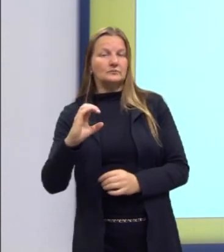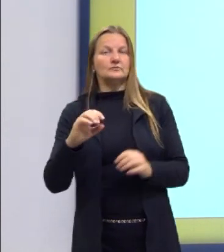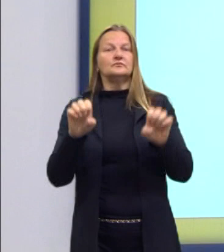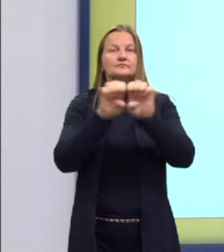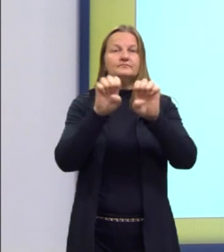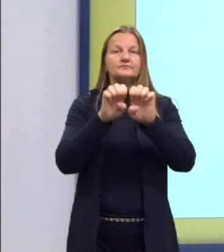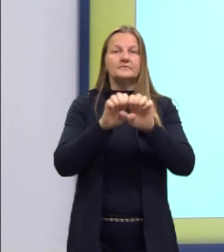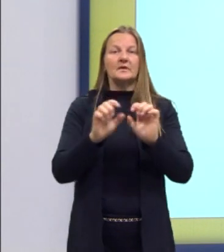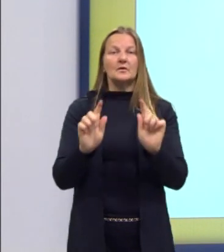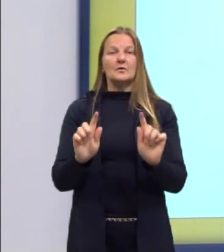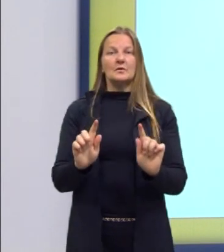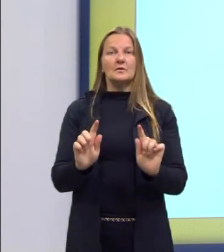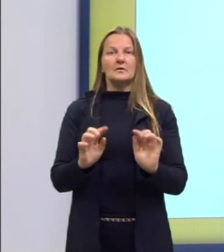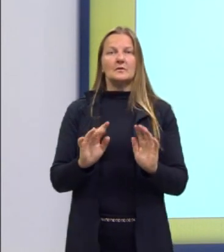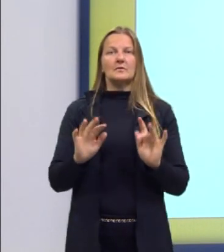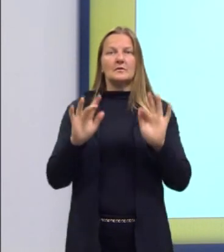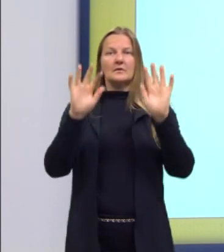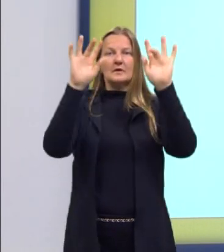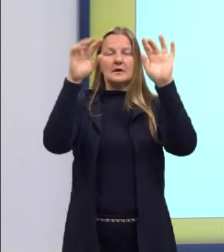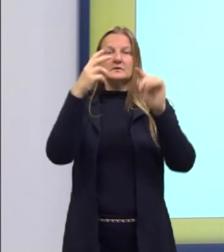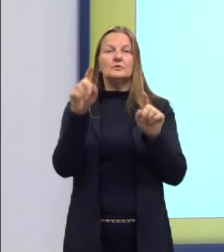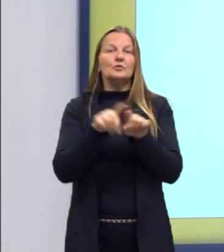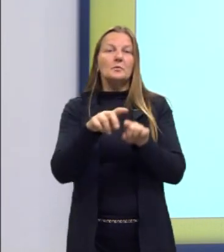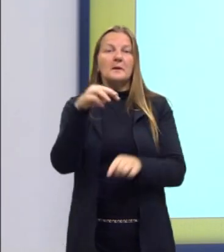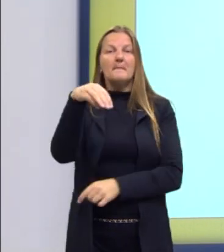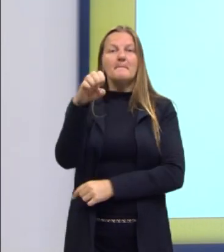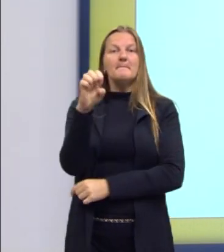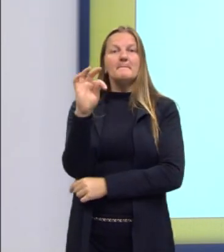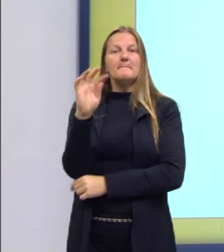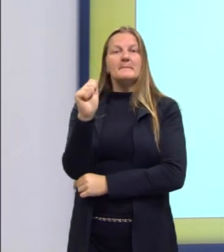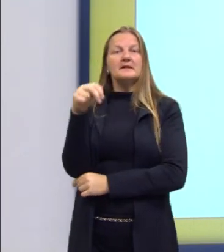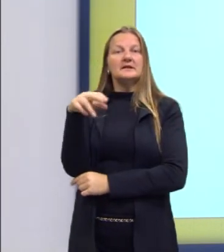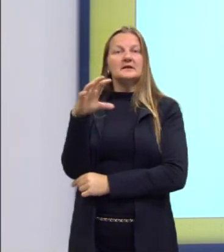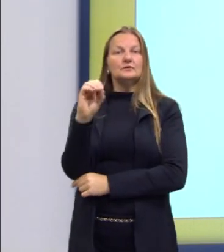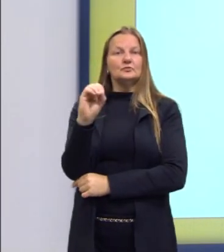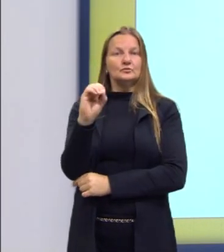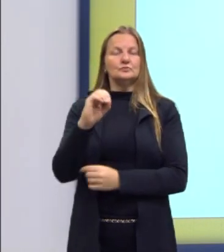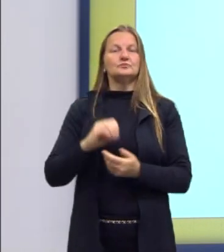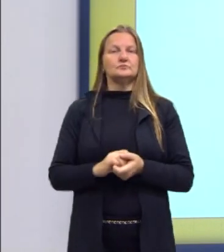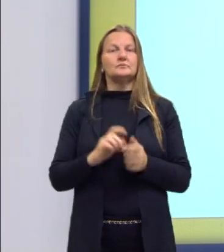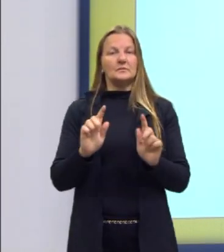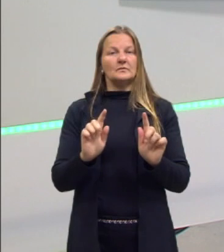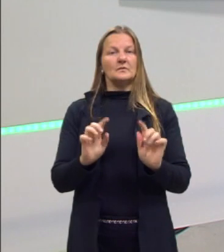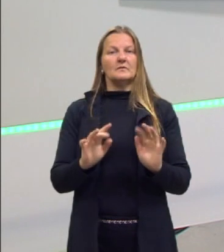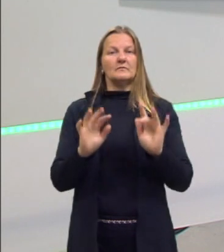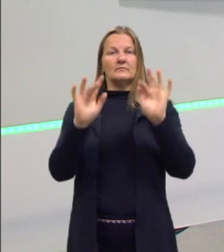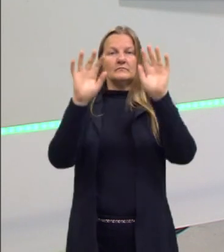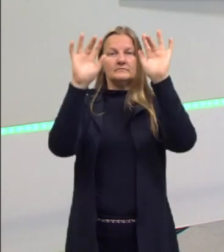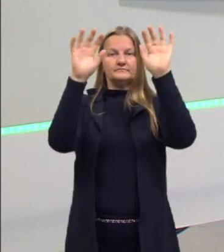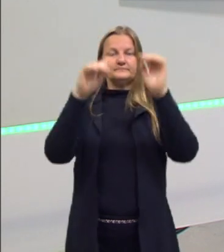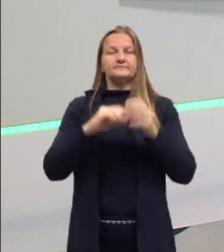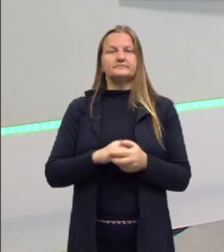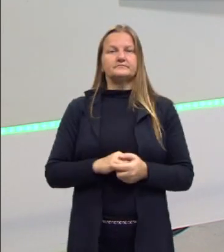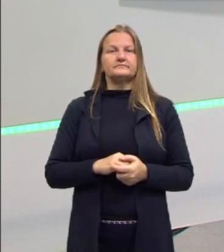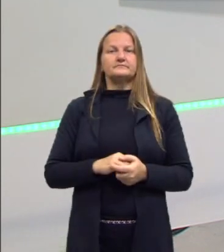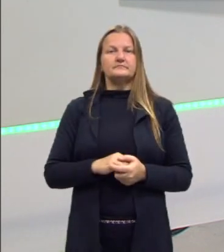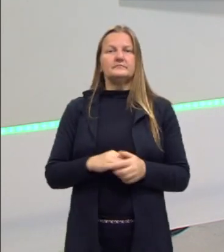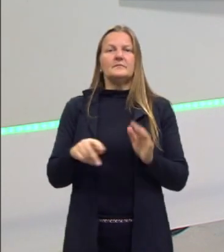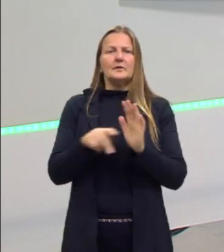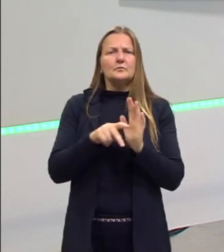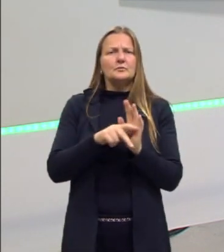eu vou ter um gás como um gás metano é que a gente já vai ver a estrutura e tem um gás super comum né como a gente